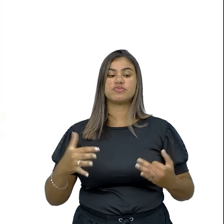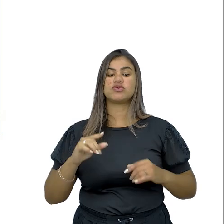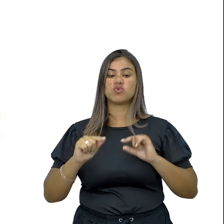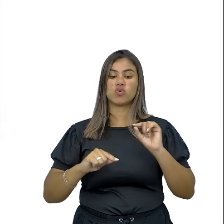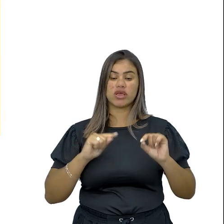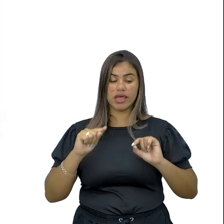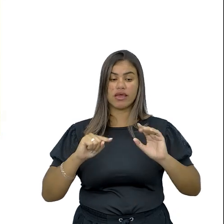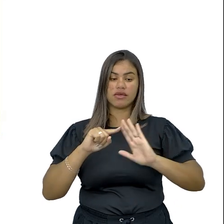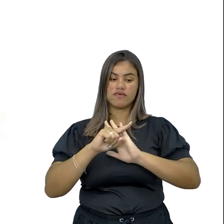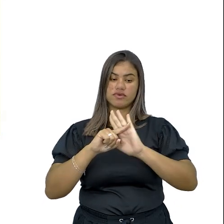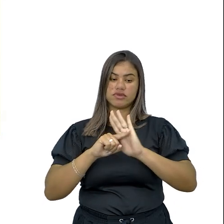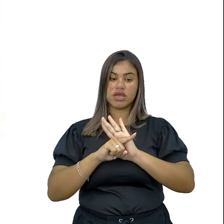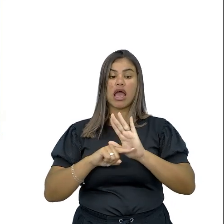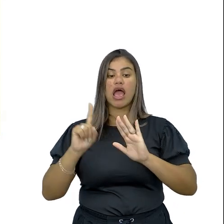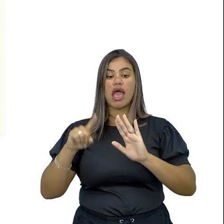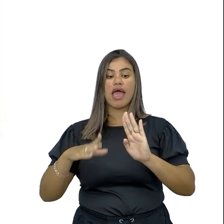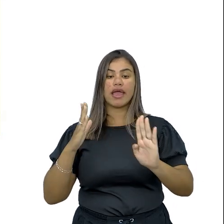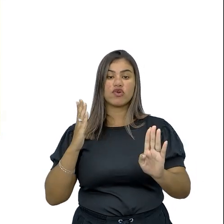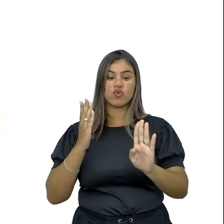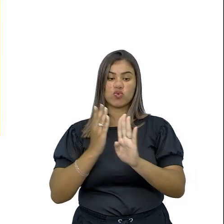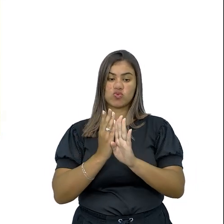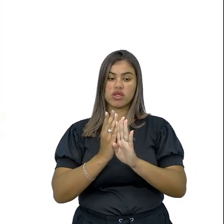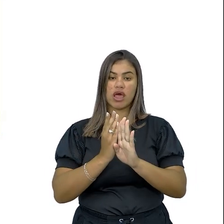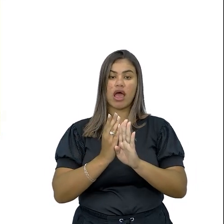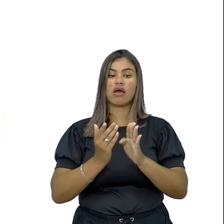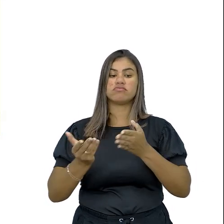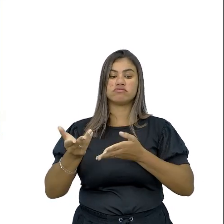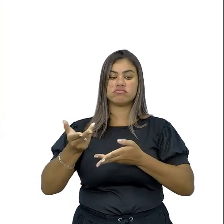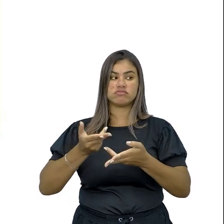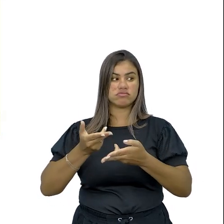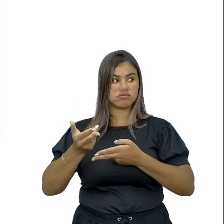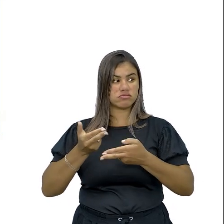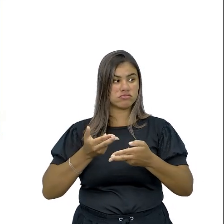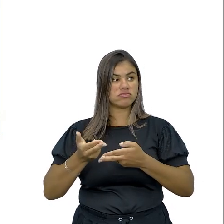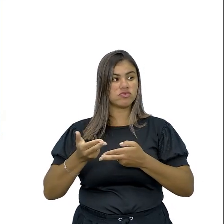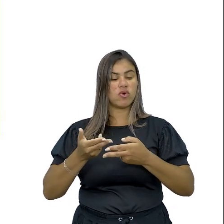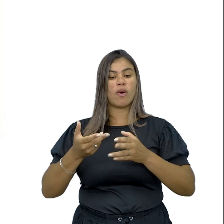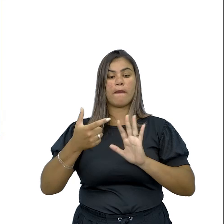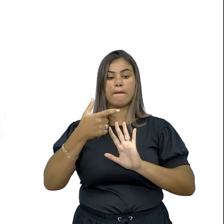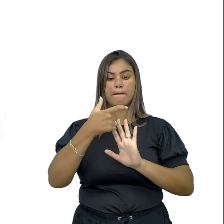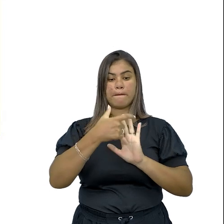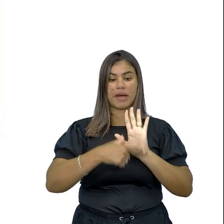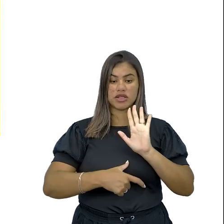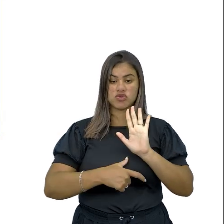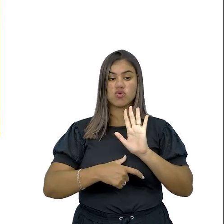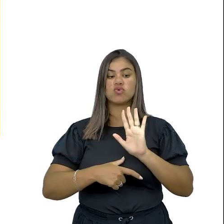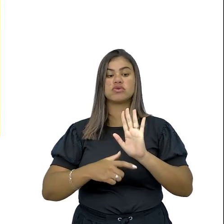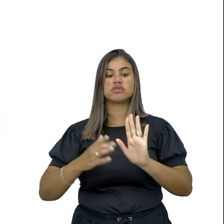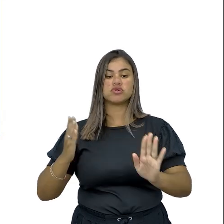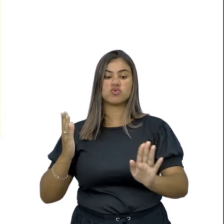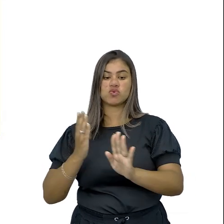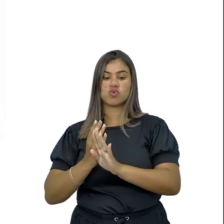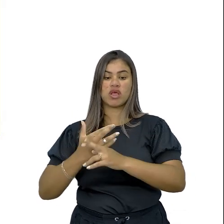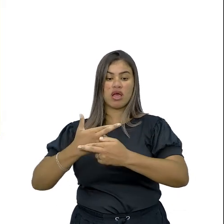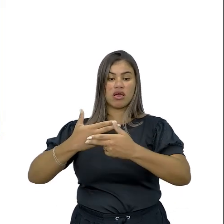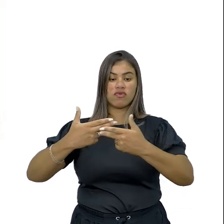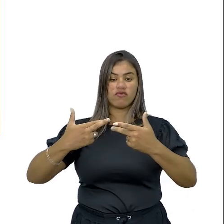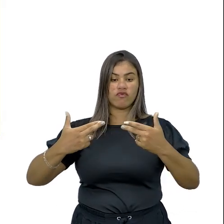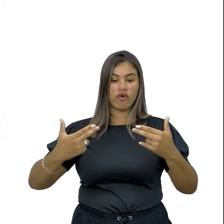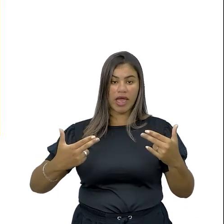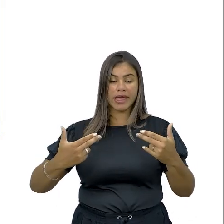legal, pessoal, relações, padrões, procurando identificar comprovar as propriedades